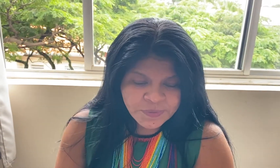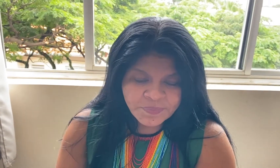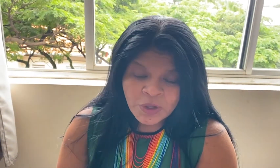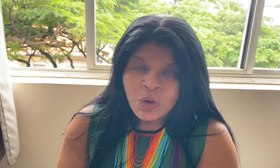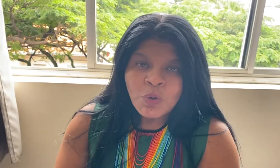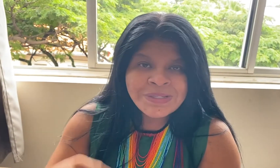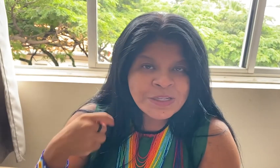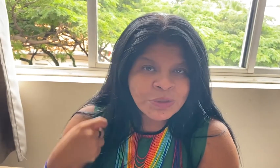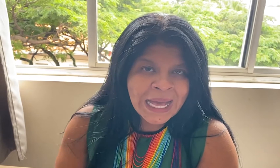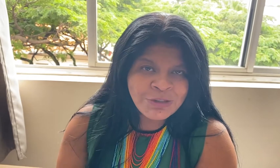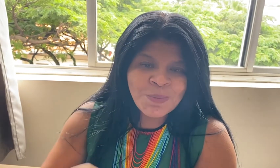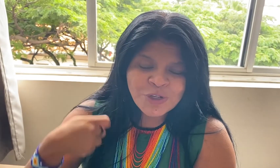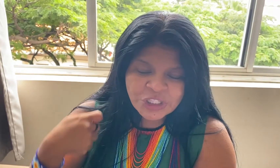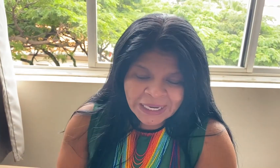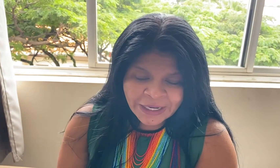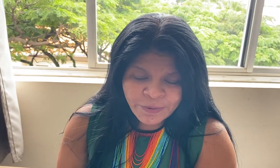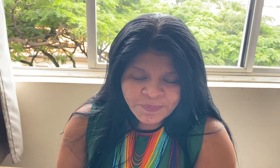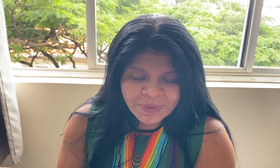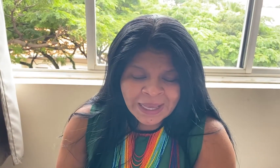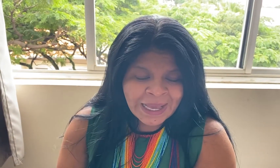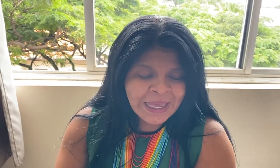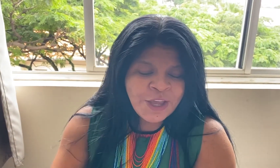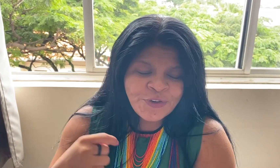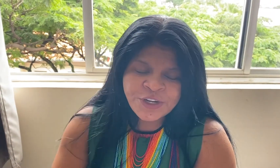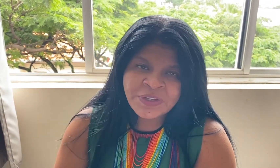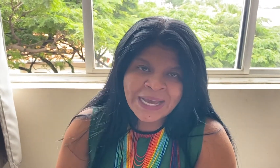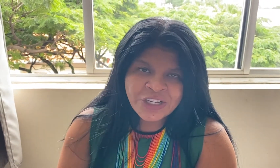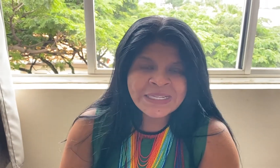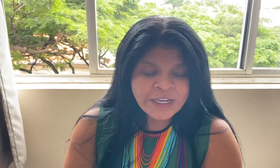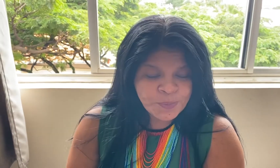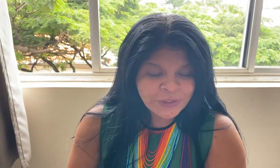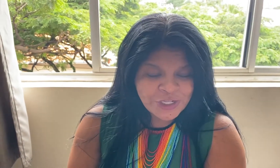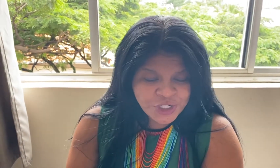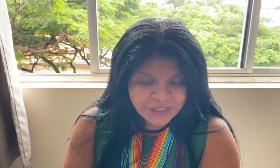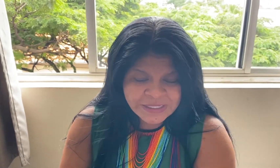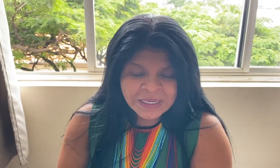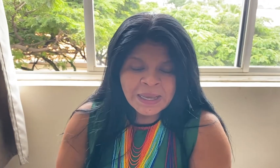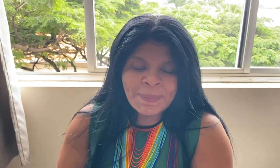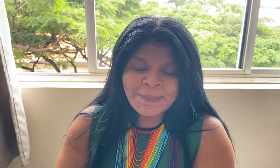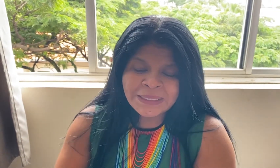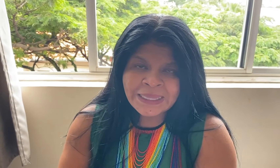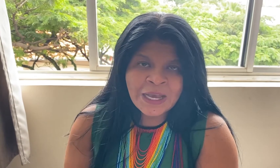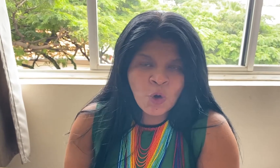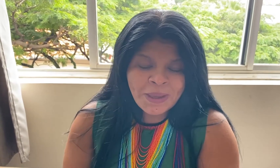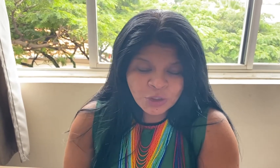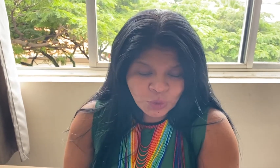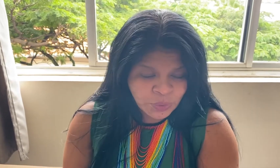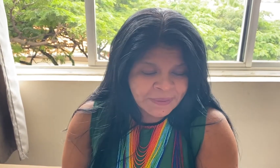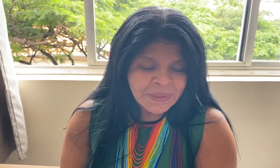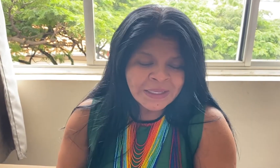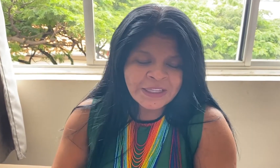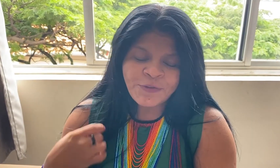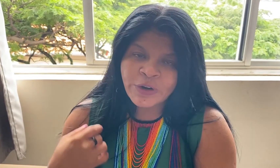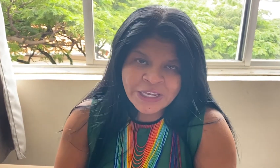brasileiros. Os resultados mostraram a efetividade das áreas protegidas para manter a